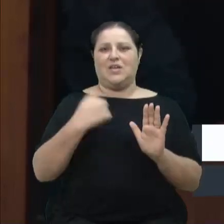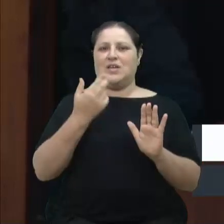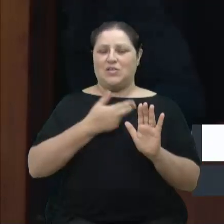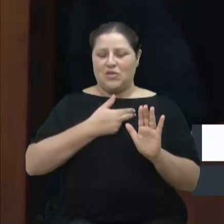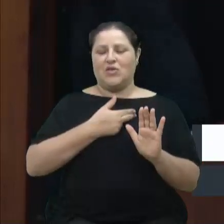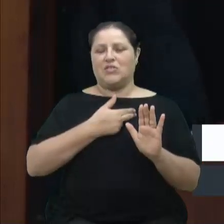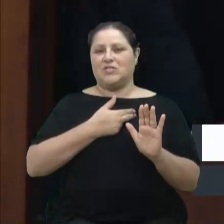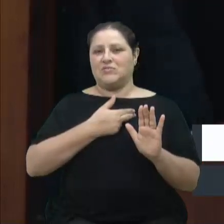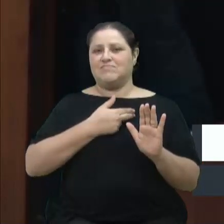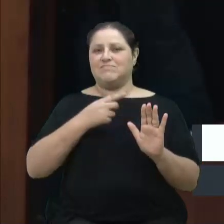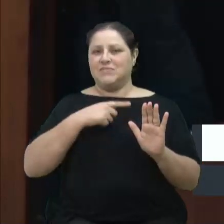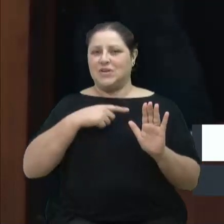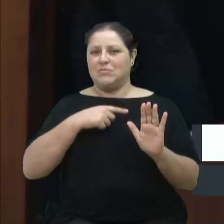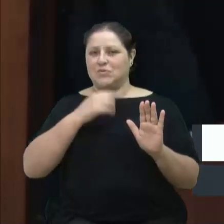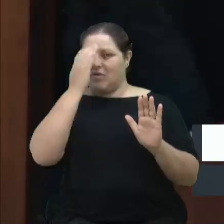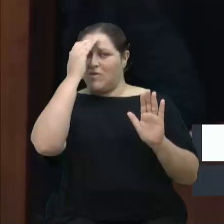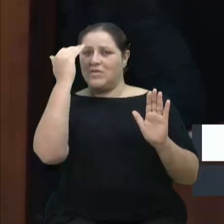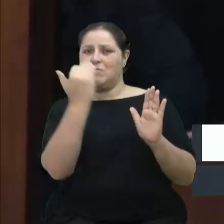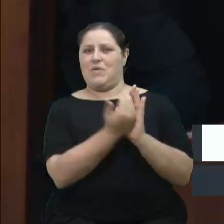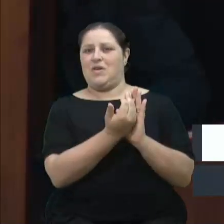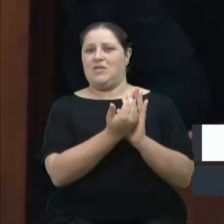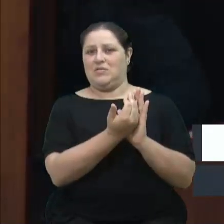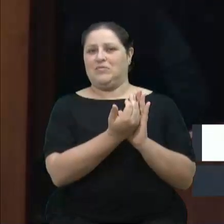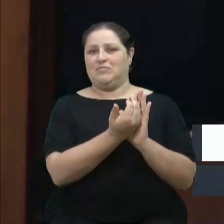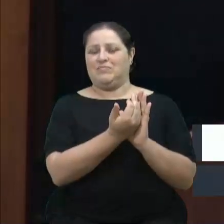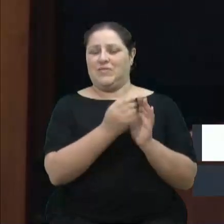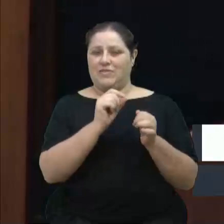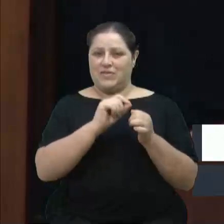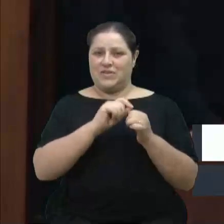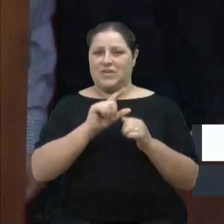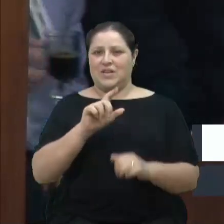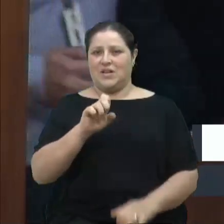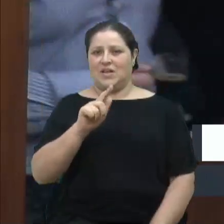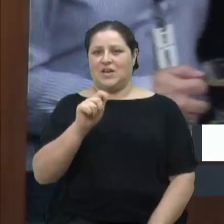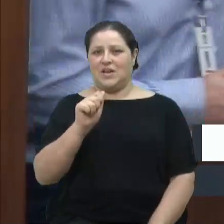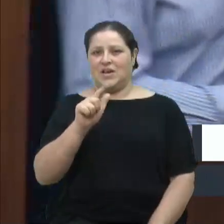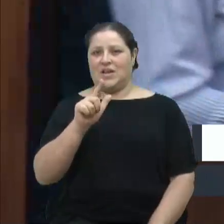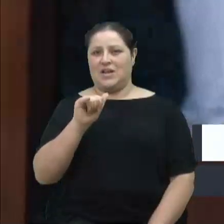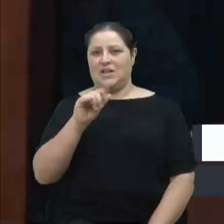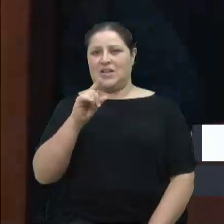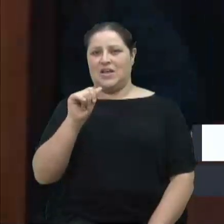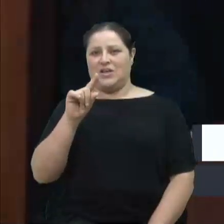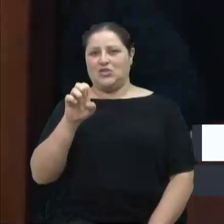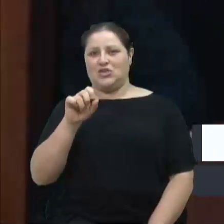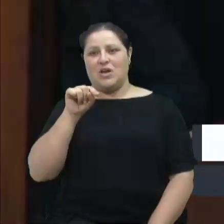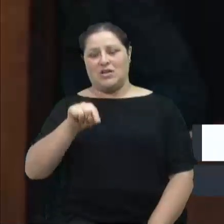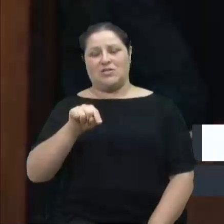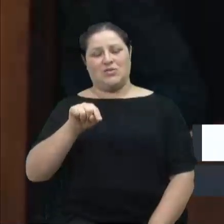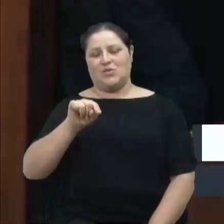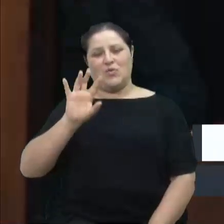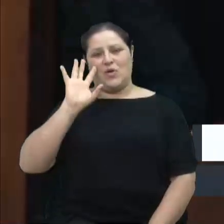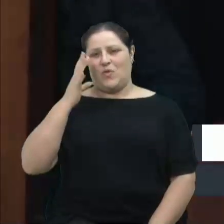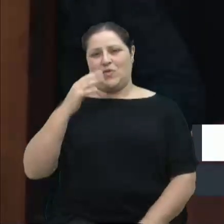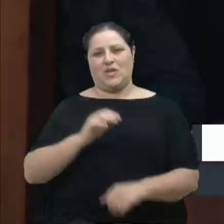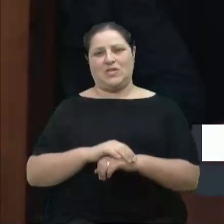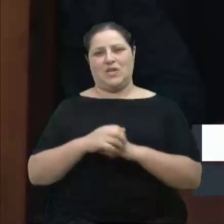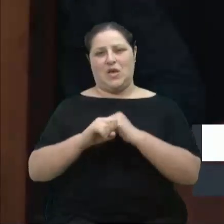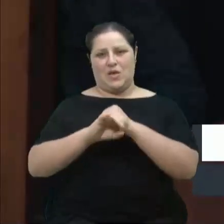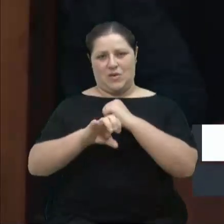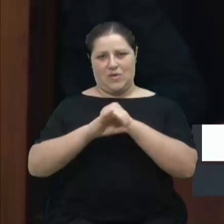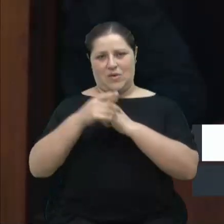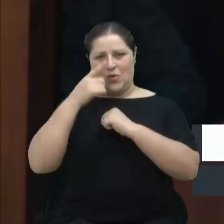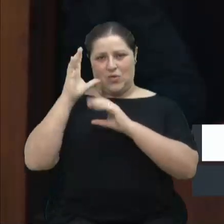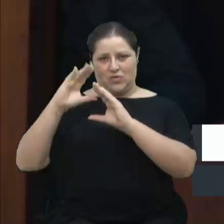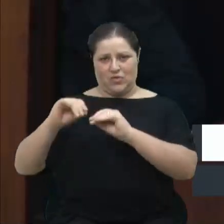nas leis para o cumprimento da legalidade. E não é o fato. E não é o fato. A imprensa me perguntava ontem à